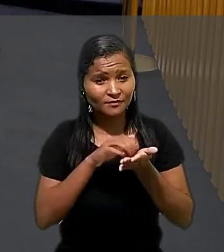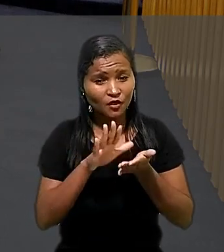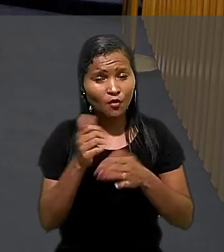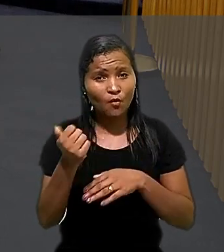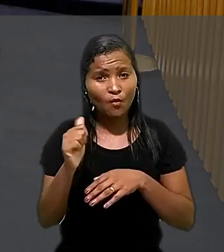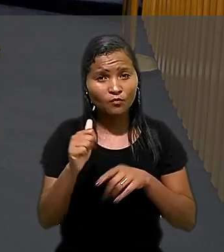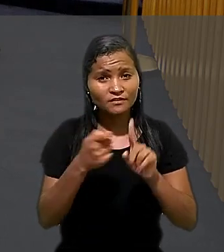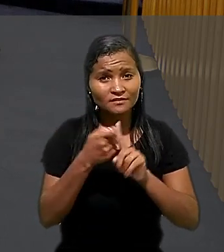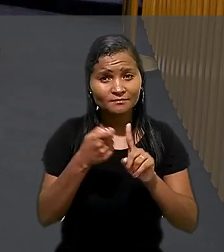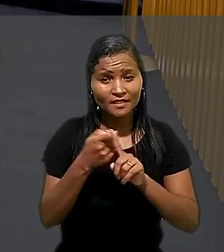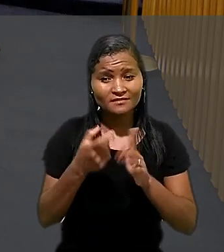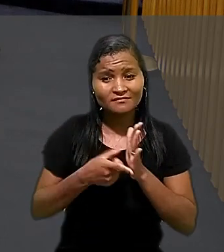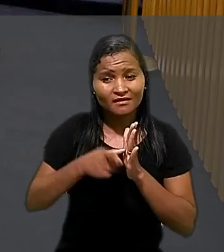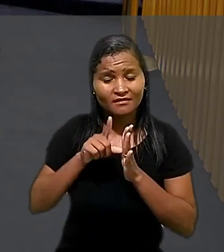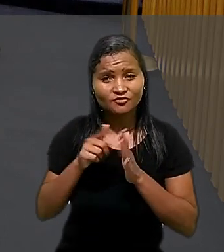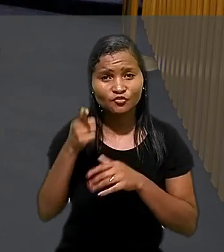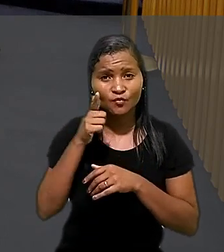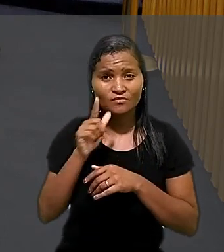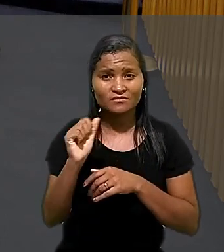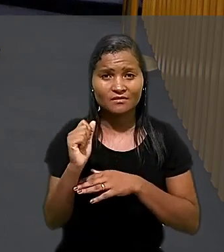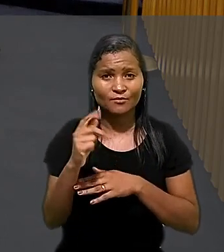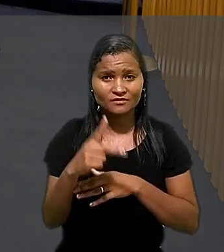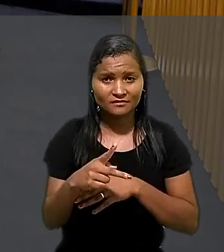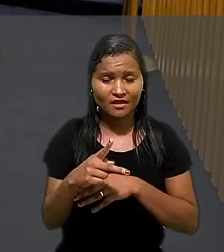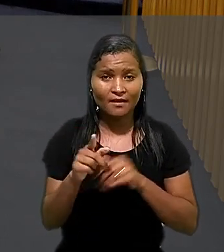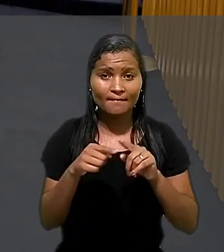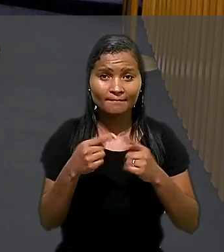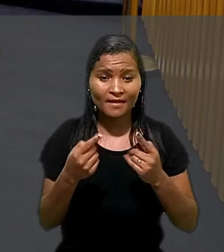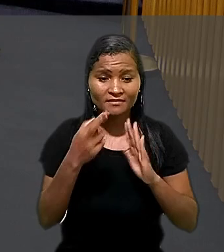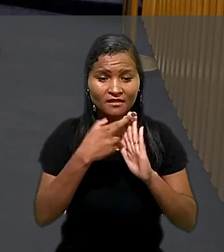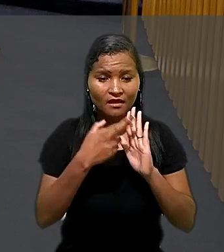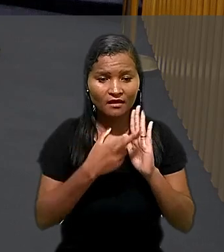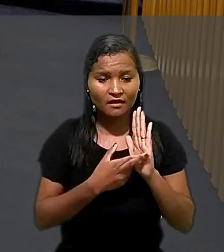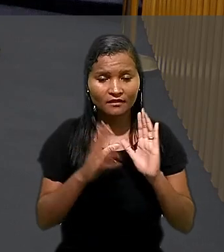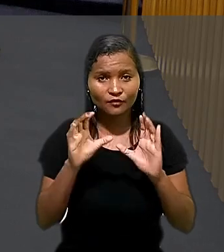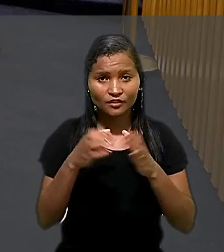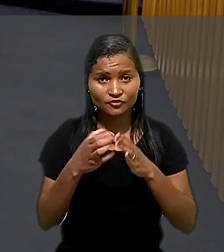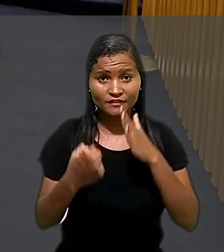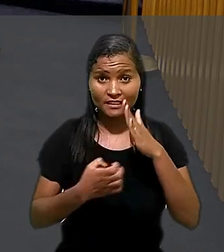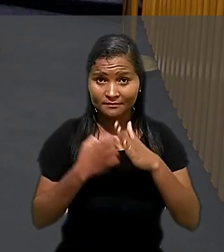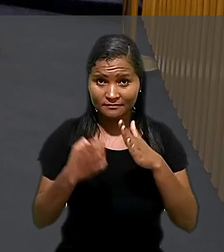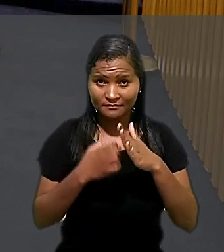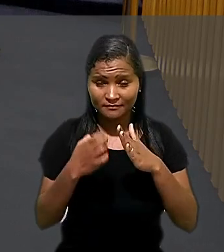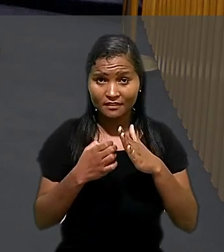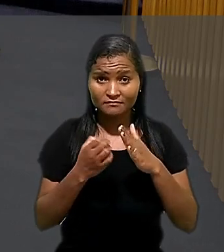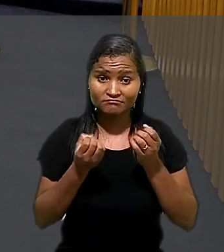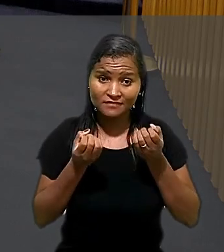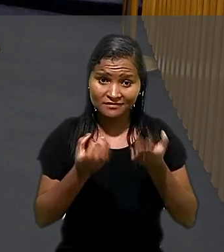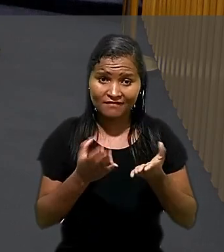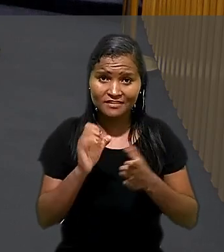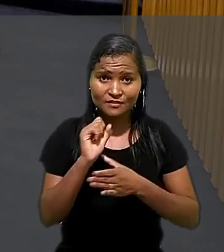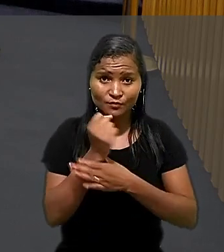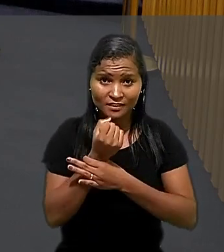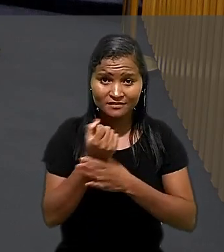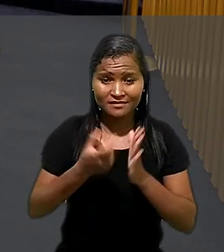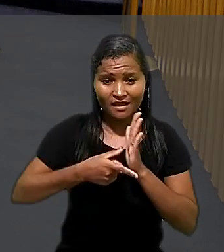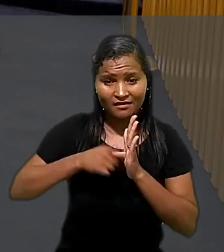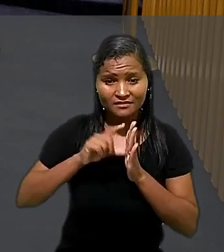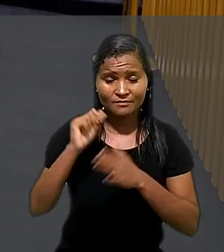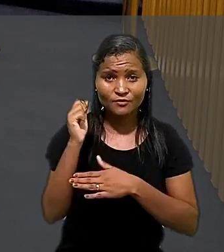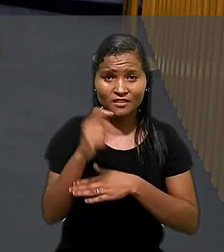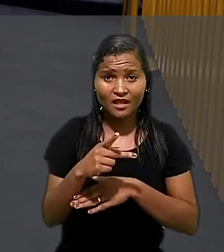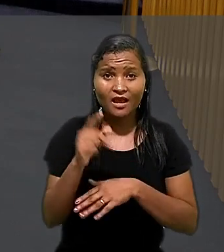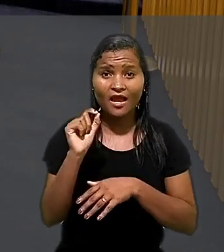de completar o tempo necessário para se aposentar. Mas a norma coletiva da empresa previa a estabilidade pré-aposentadoria a